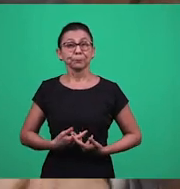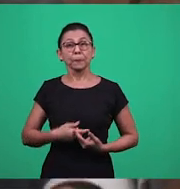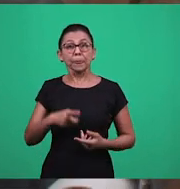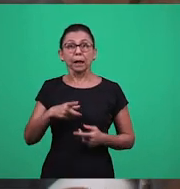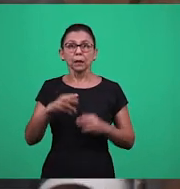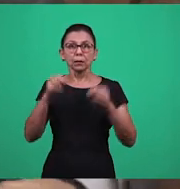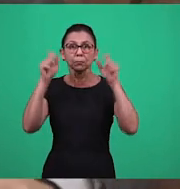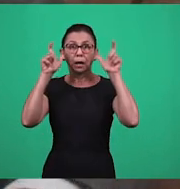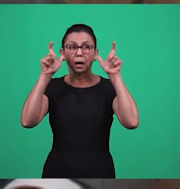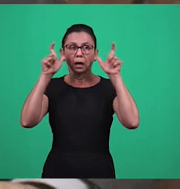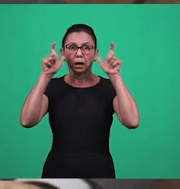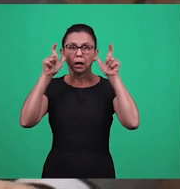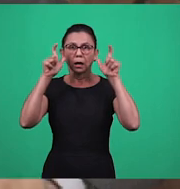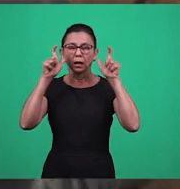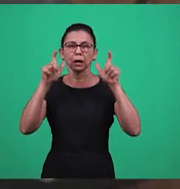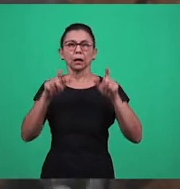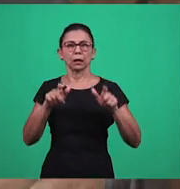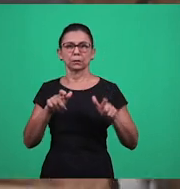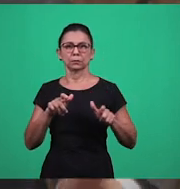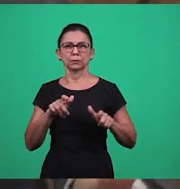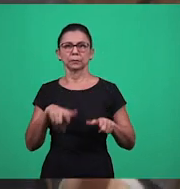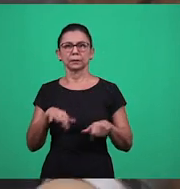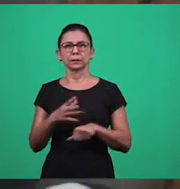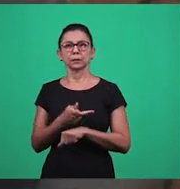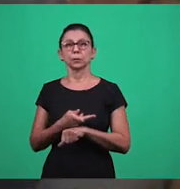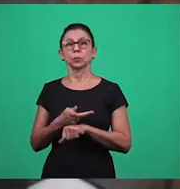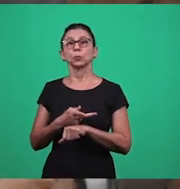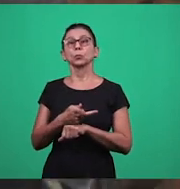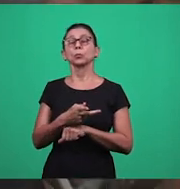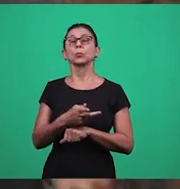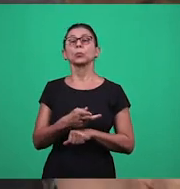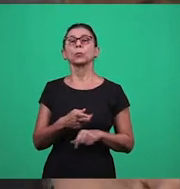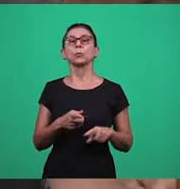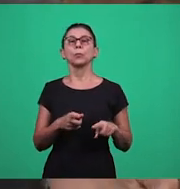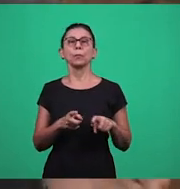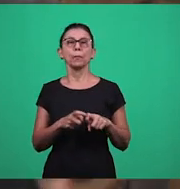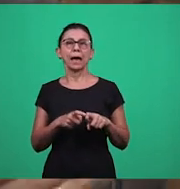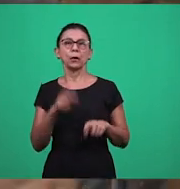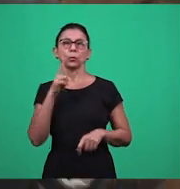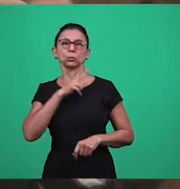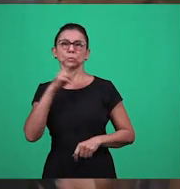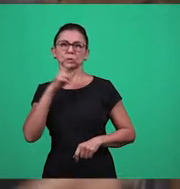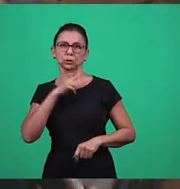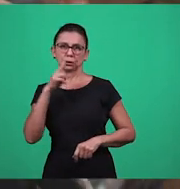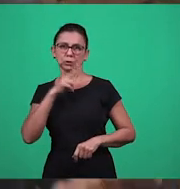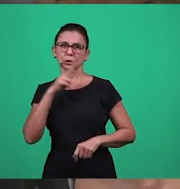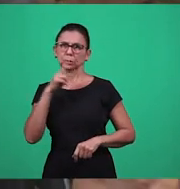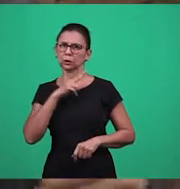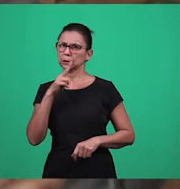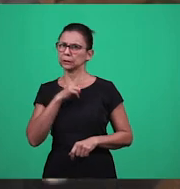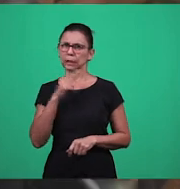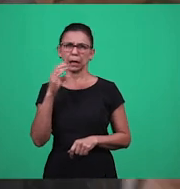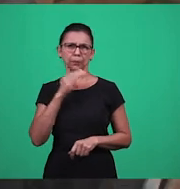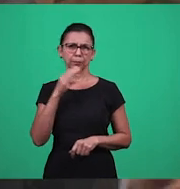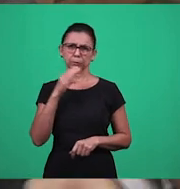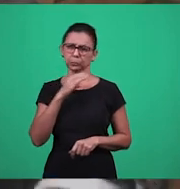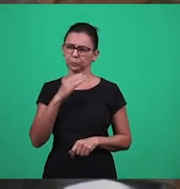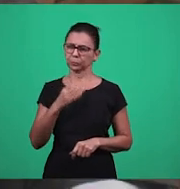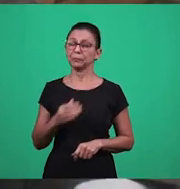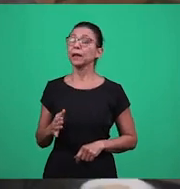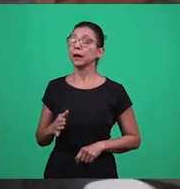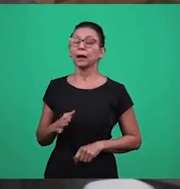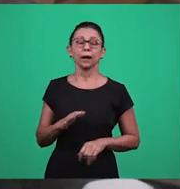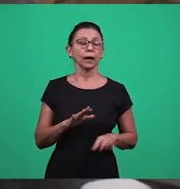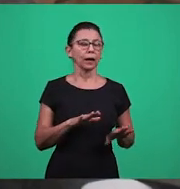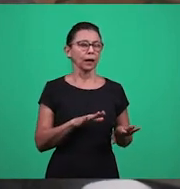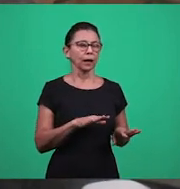um sintoma de alerta e você deve então procurar um serviço de de emergência, de urgência, o mais breve